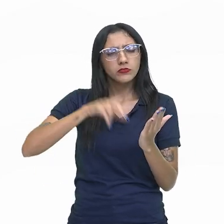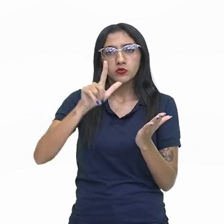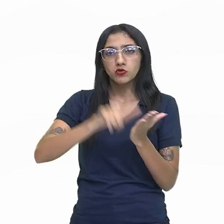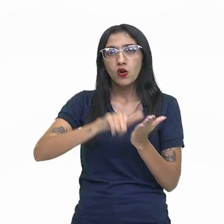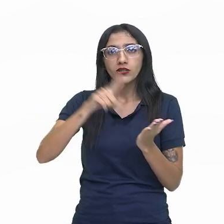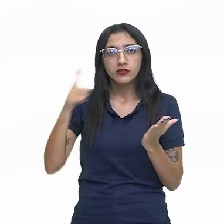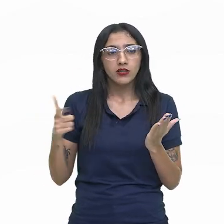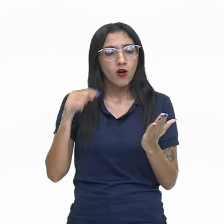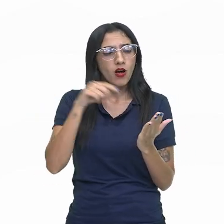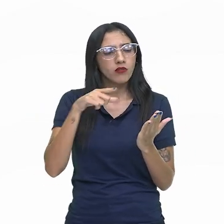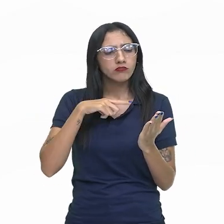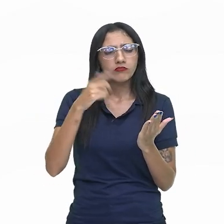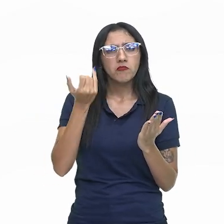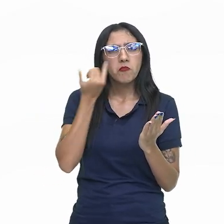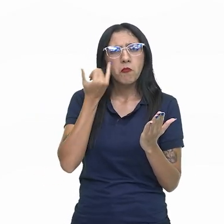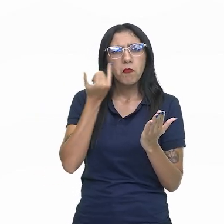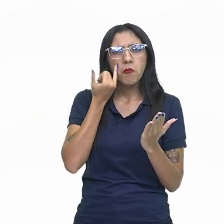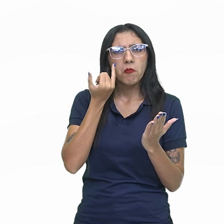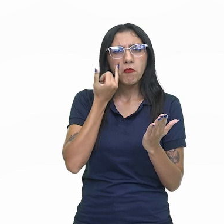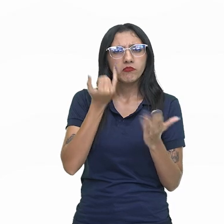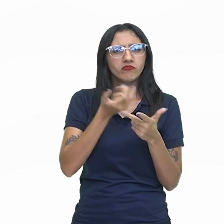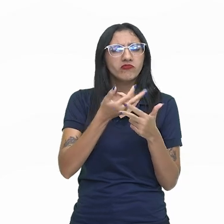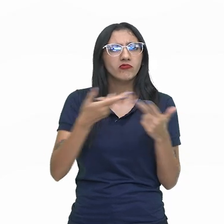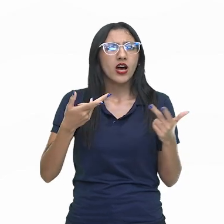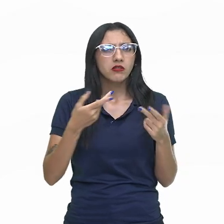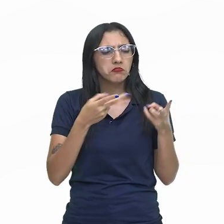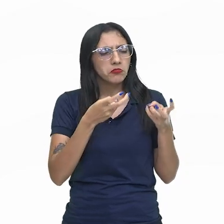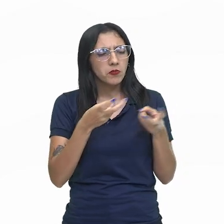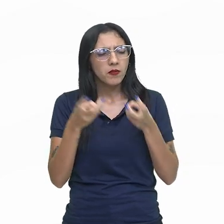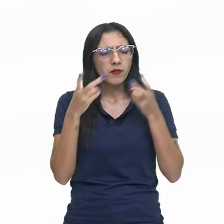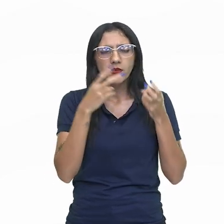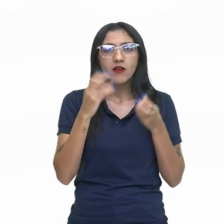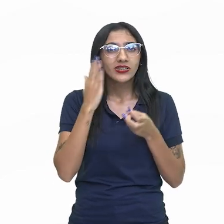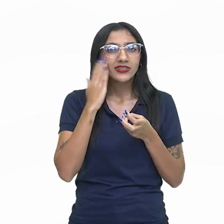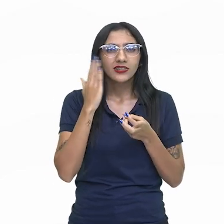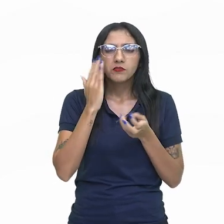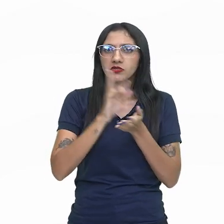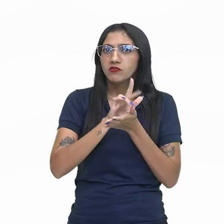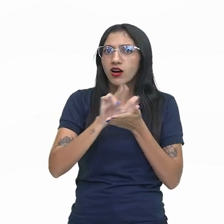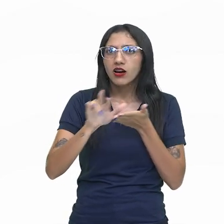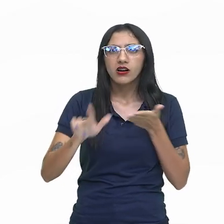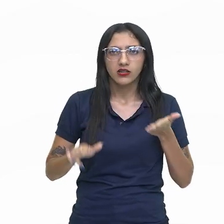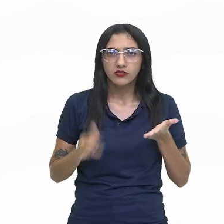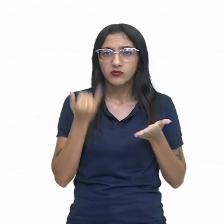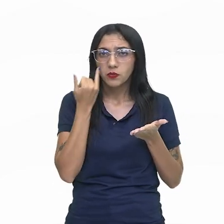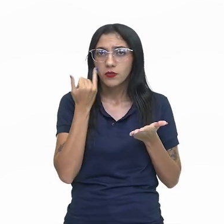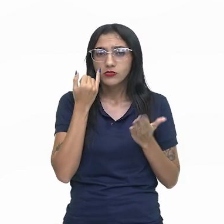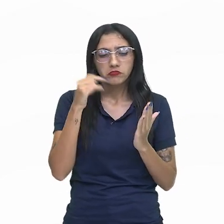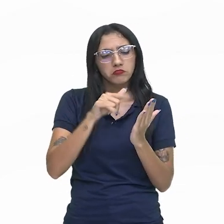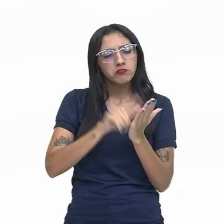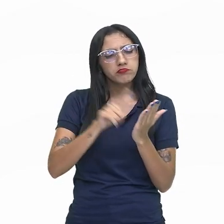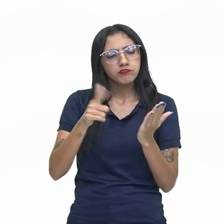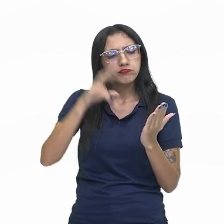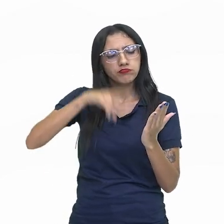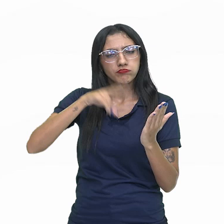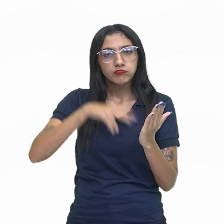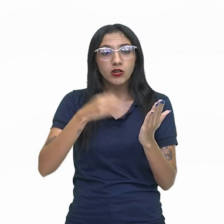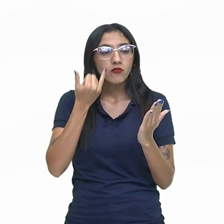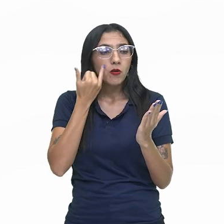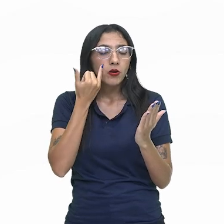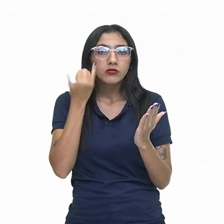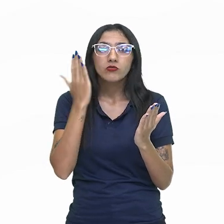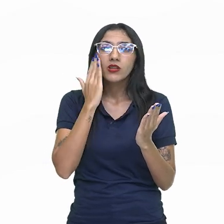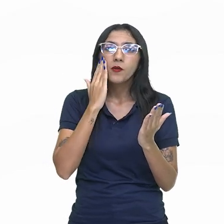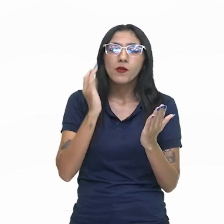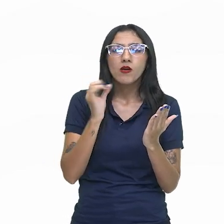várias funcionalidades. Você vai encontrar várias coisas dentro desse jornal. Então, para se informar,